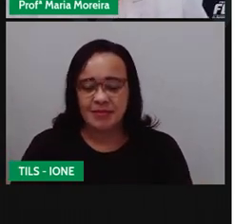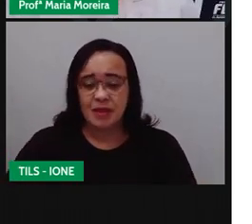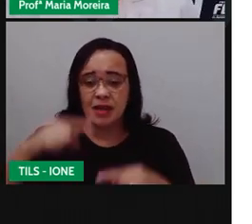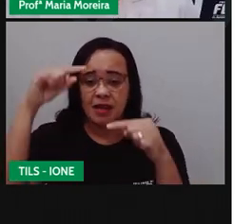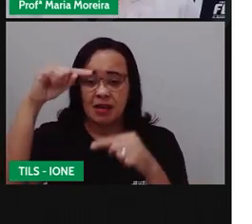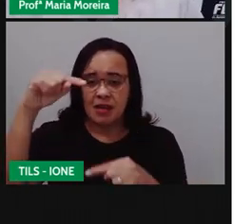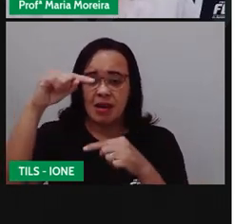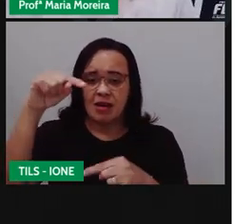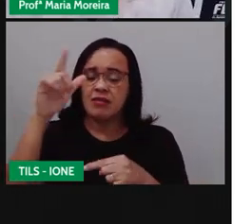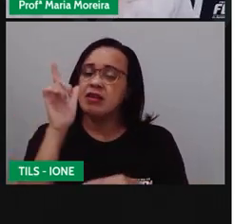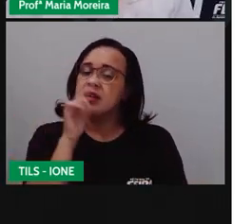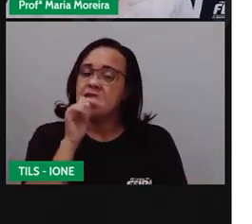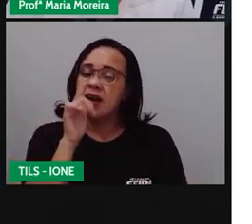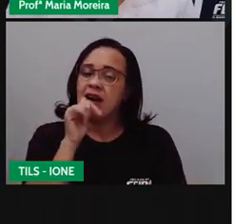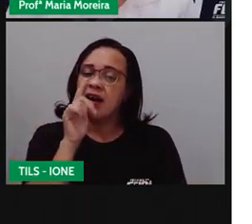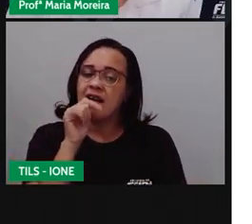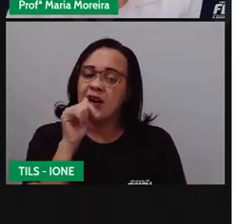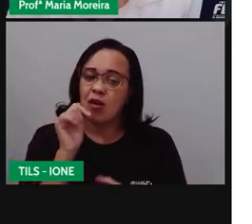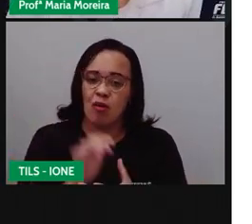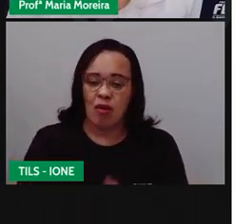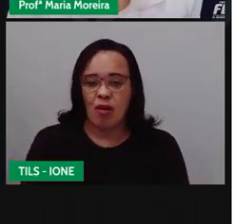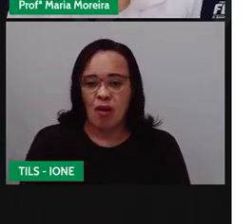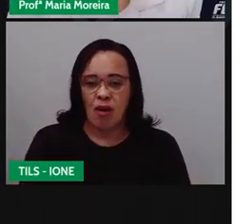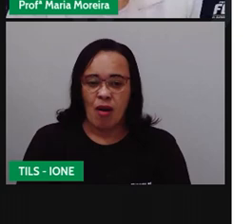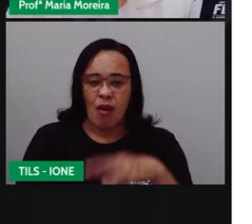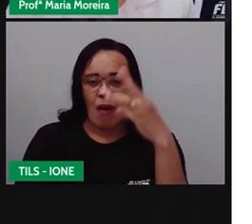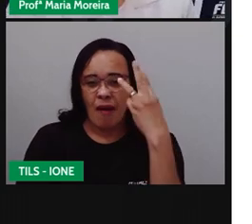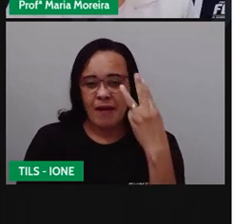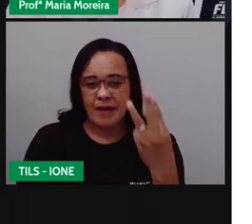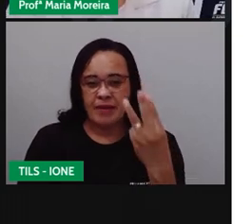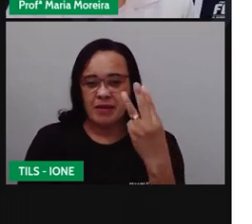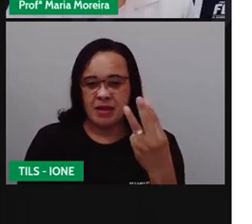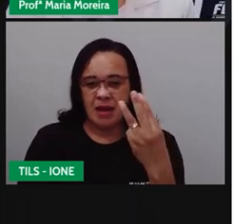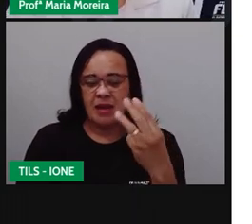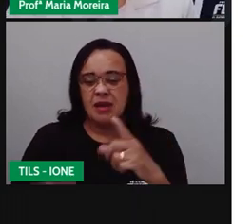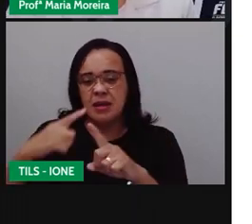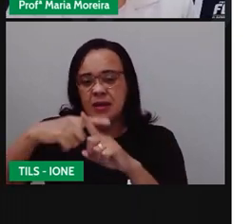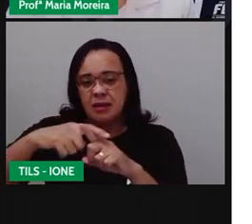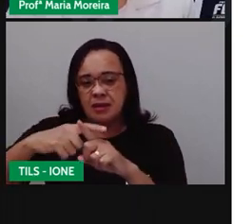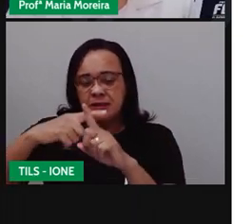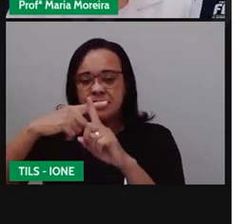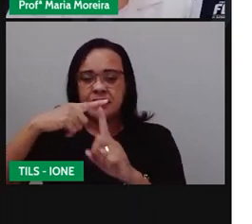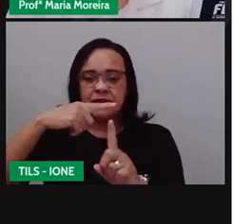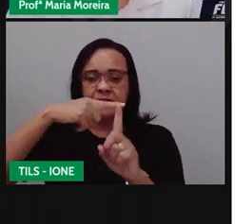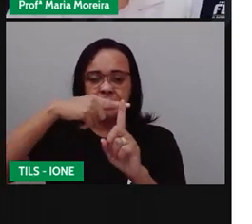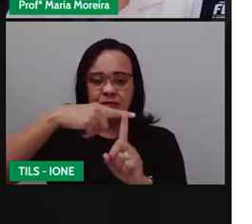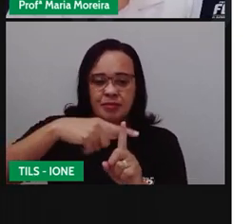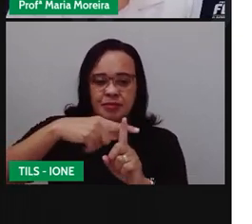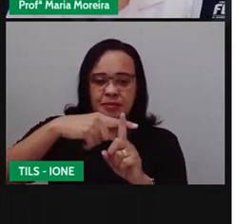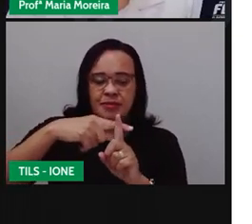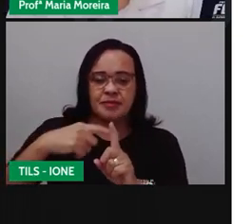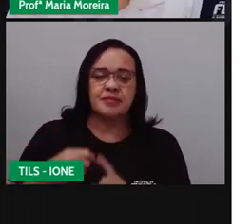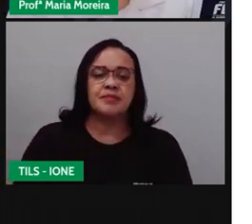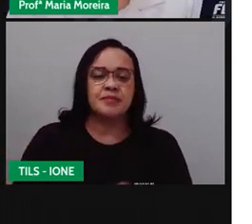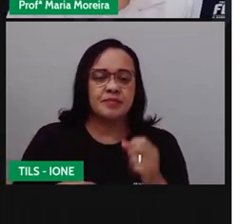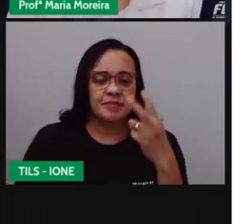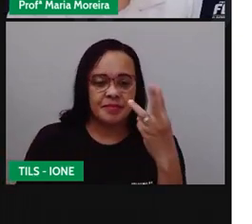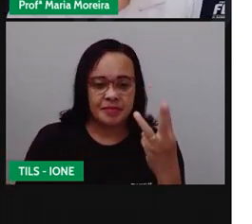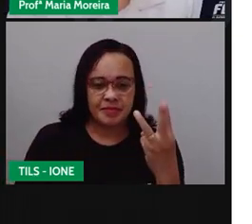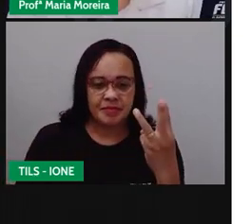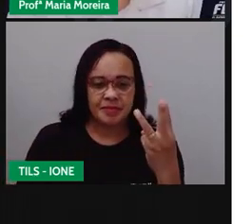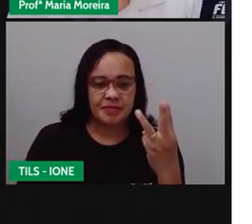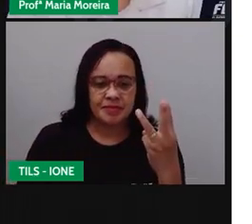Garrafinha de água mineral, não é isso? Então, eu tenho aqui, ó, quantas garrafinhas? 3, não é isso? Ó, 3